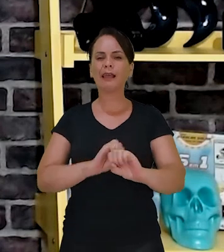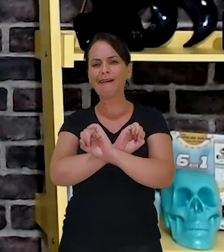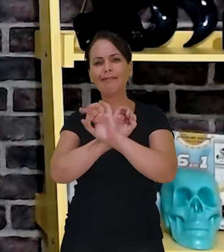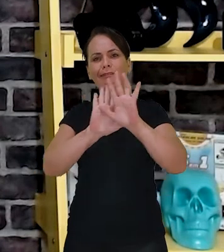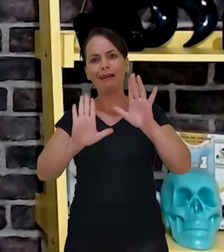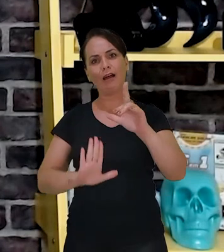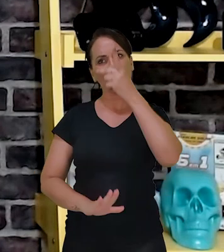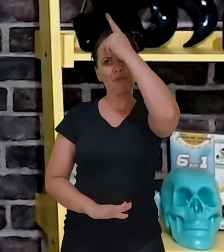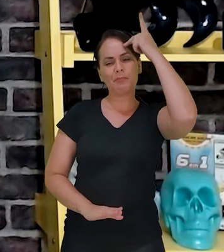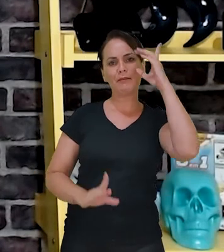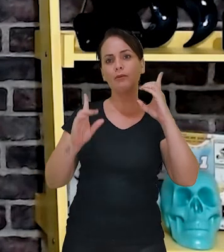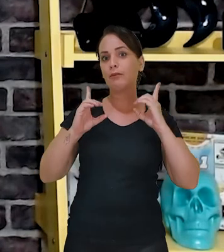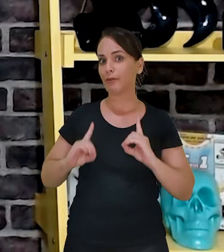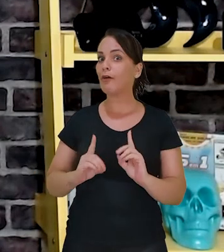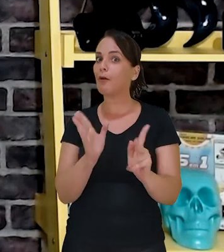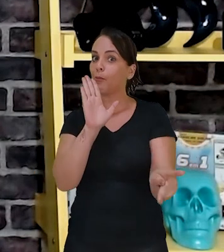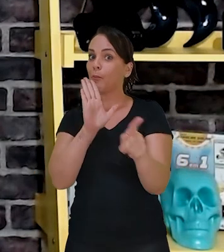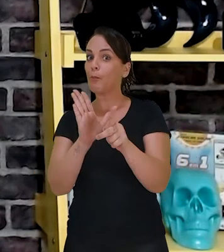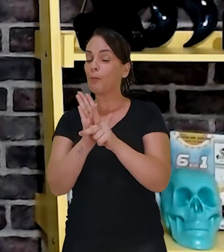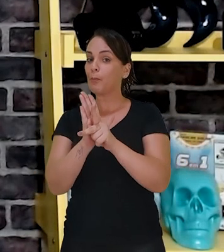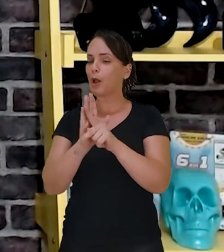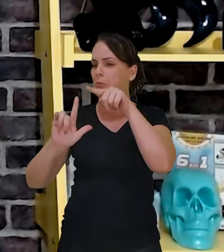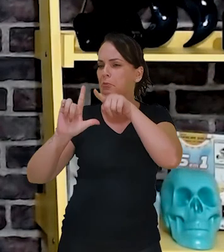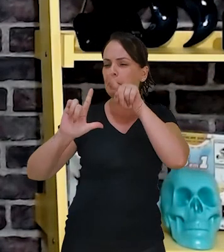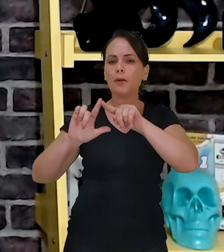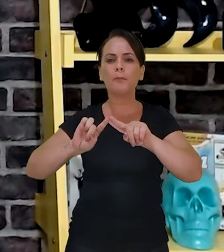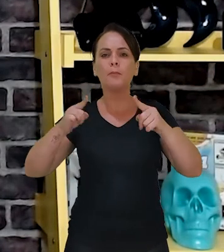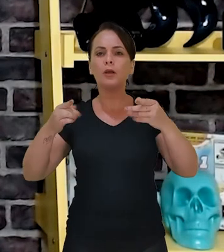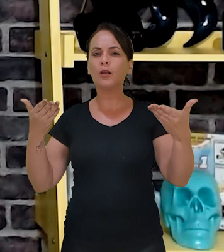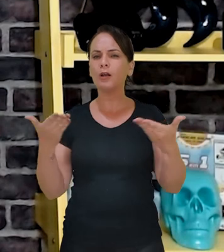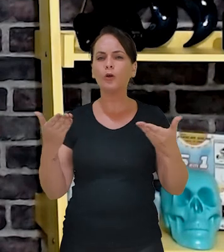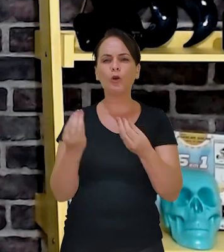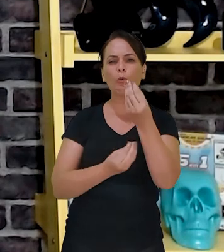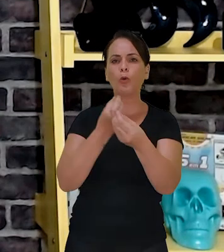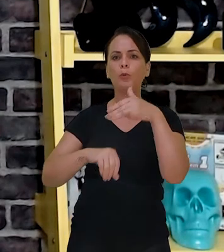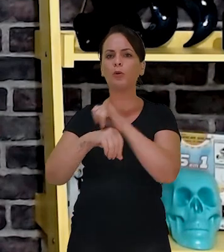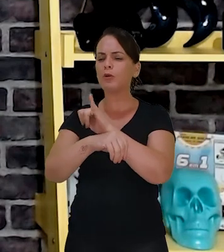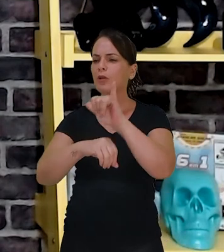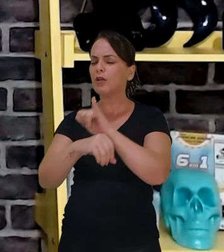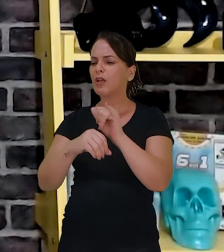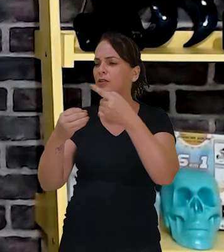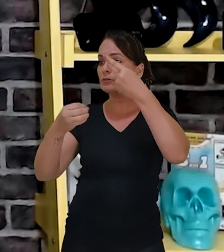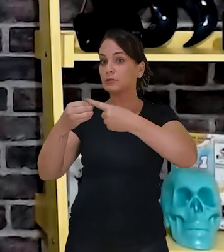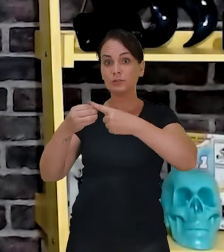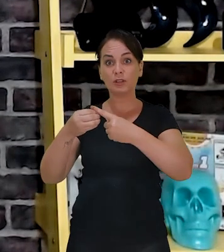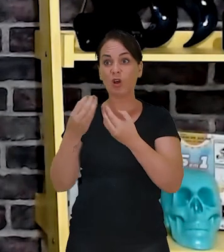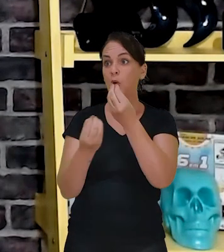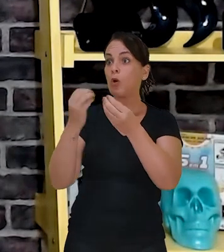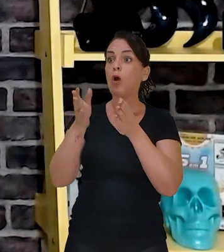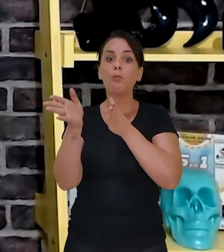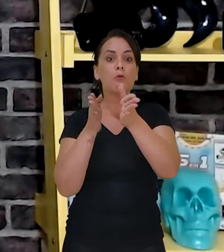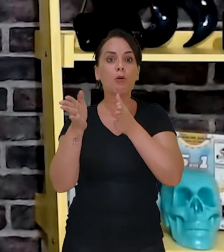Logicamente, quem tem deficiência faz parte dessa estatística. Agora, como são pensadas essas cidades? A sua